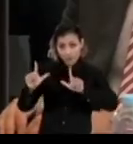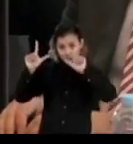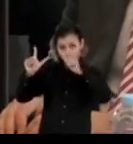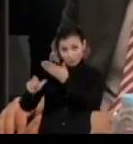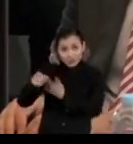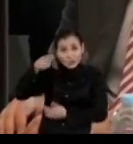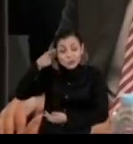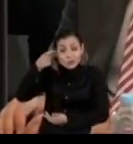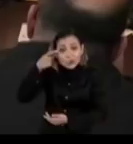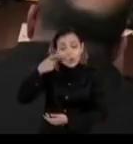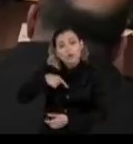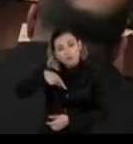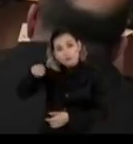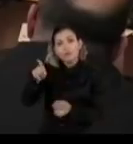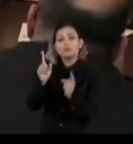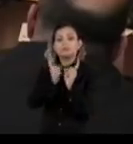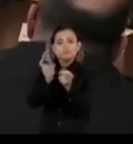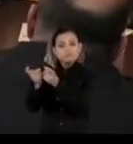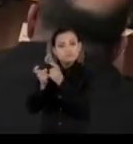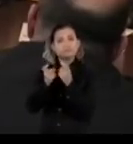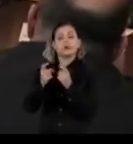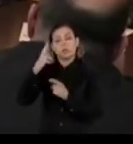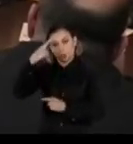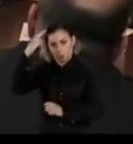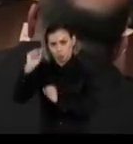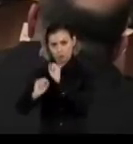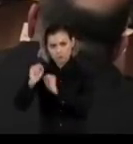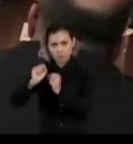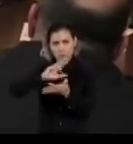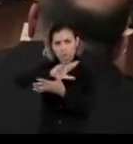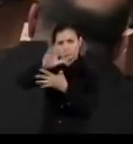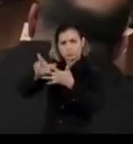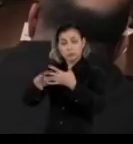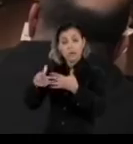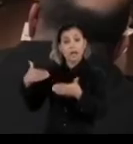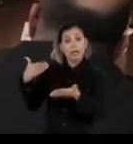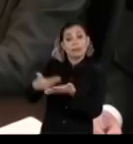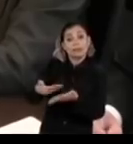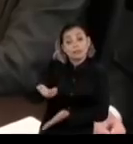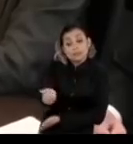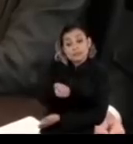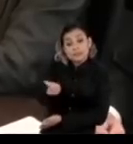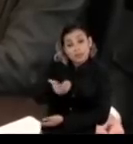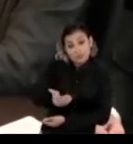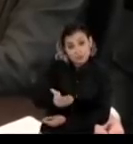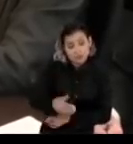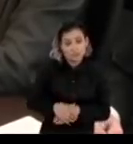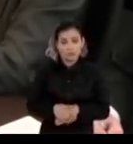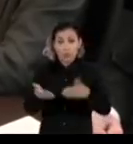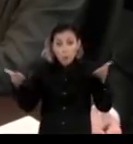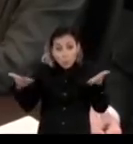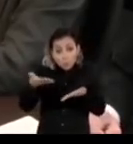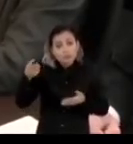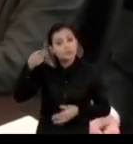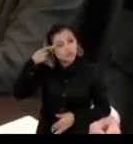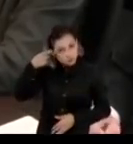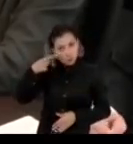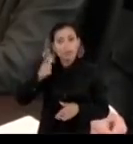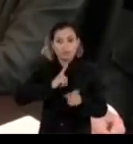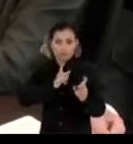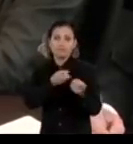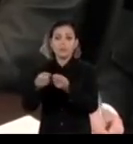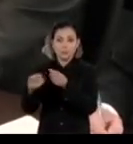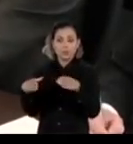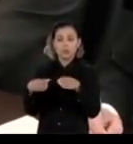de uma série de encontros com empresários e autoridades até a próxima sexta-feira. Hoje, Dória se reuniu com membros